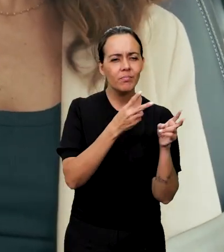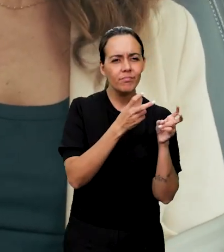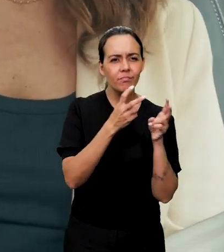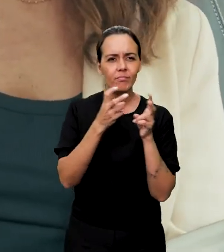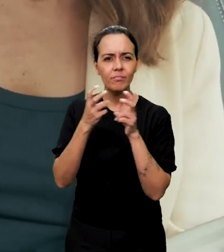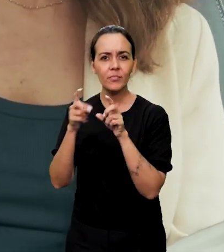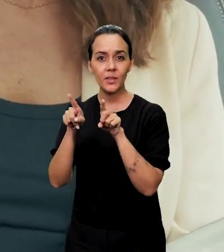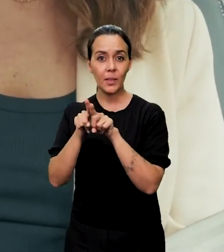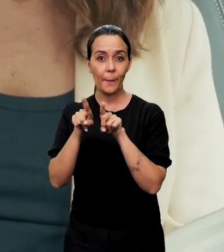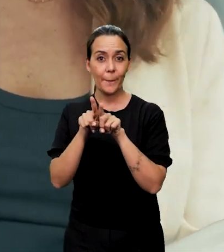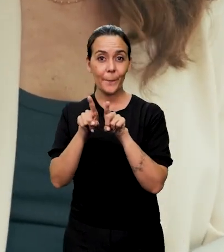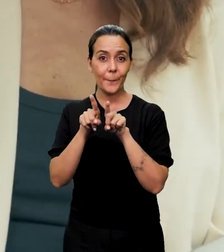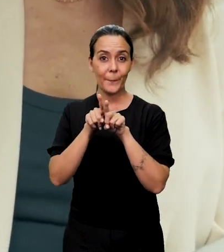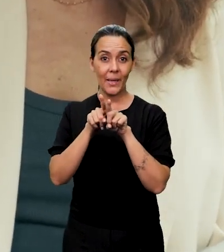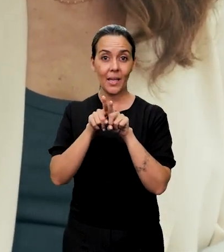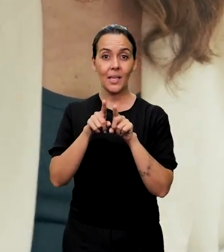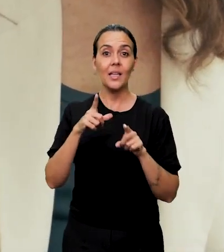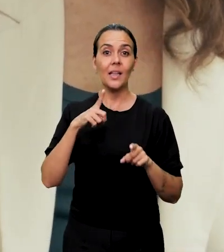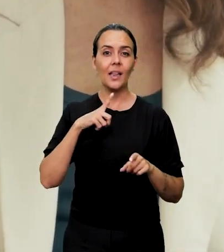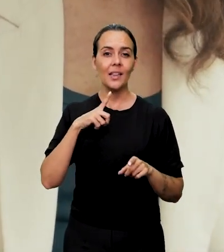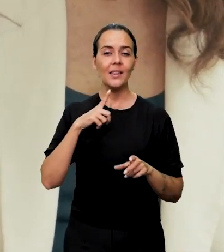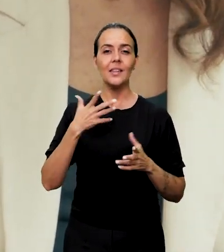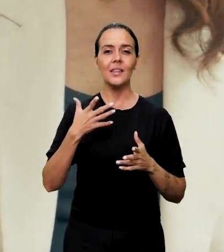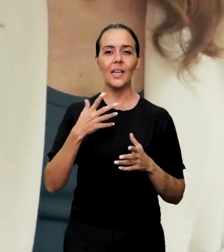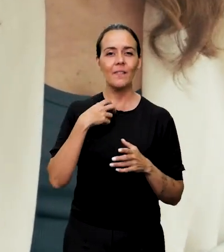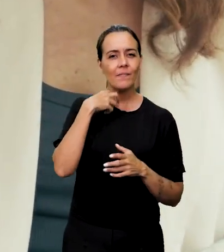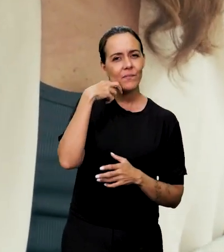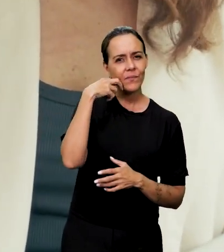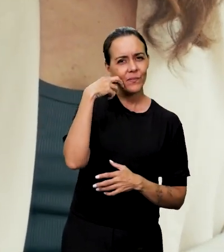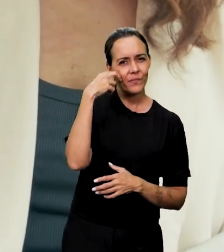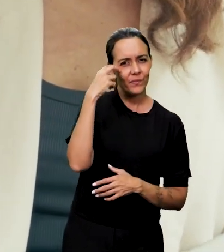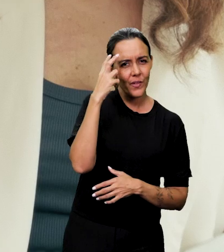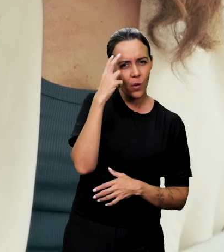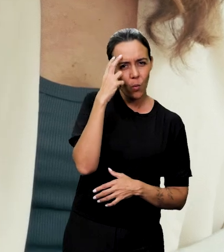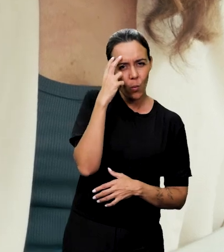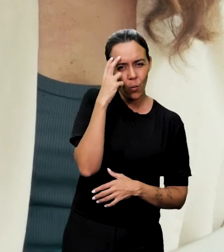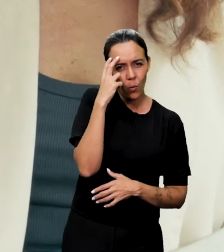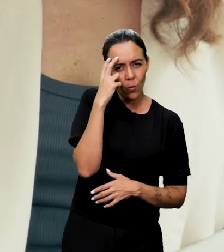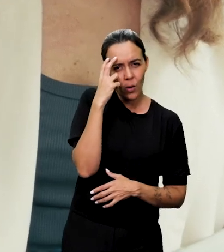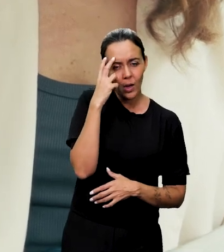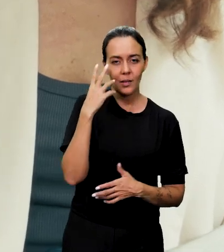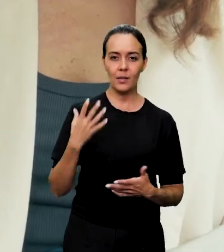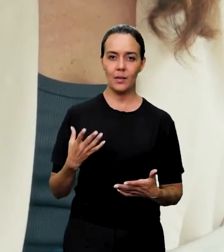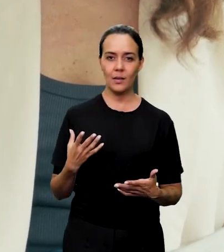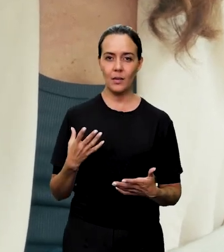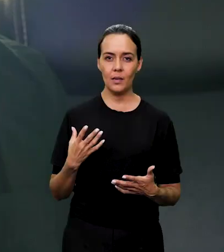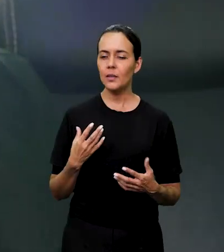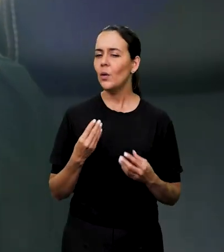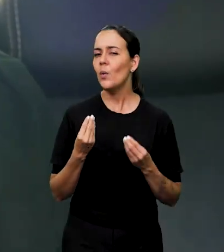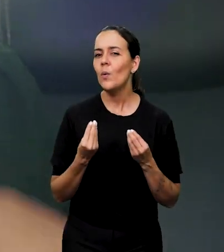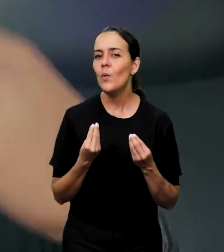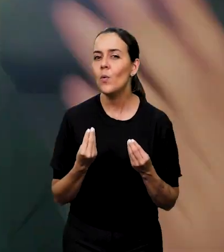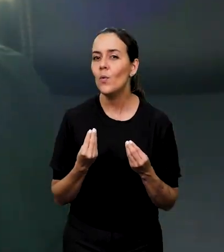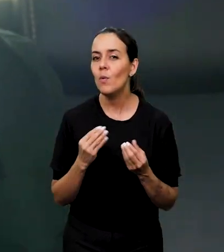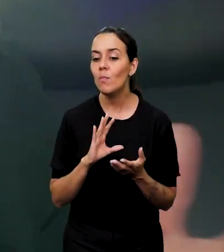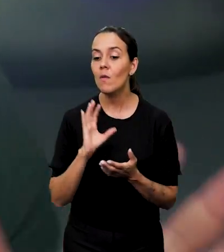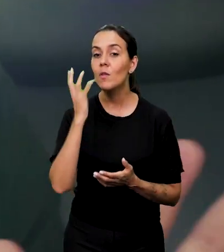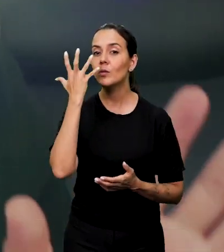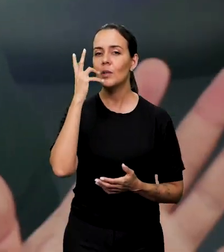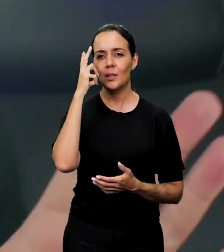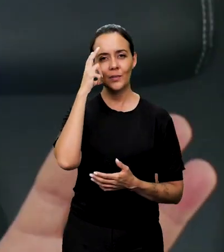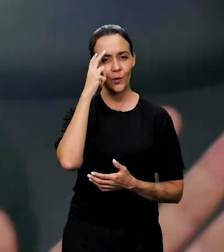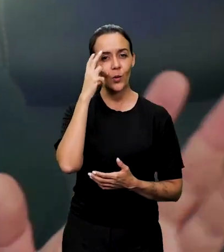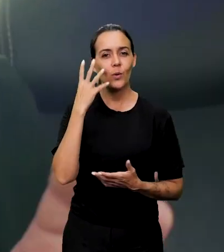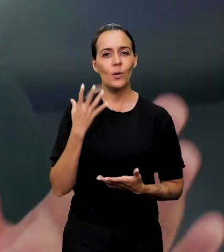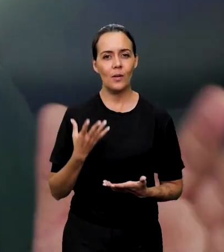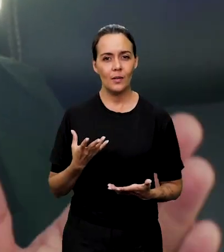por exemplo, a ideia do cringe, né? Que tem a ver com um problema do constrangimento. Sim. Que se constrange muito fácil. Na medida desse avanço, a gente